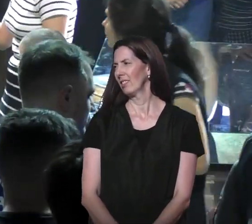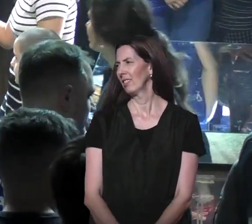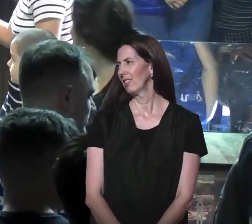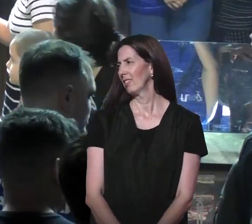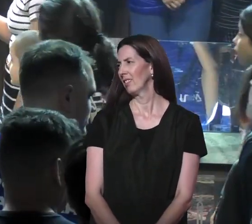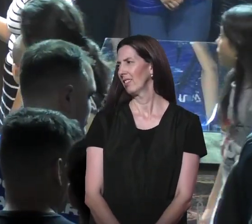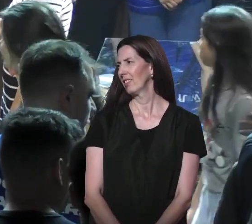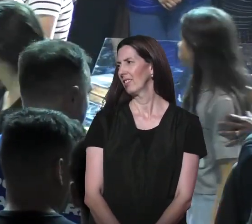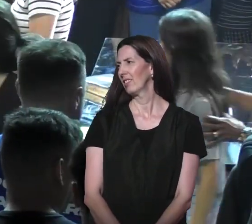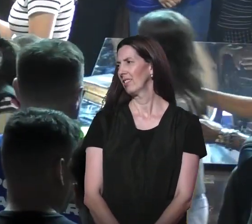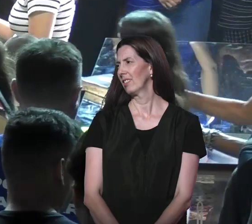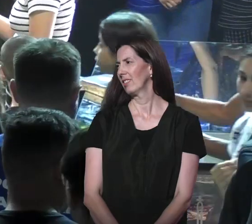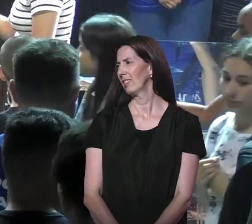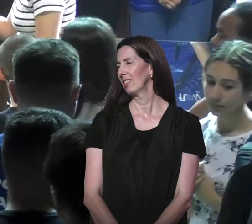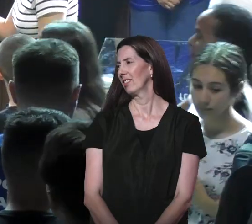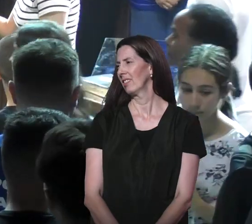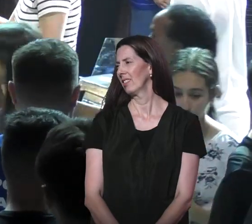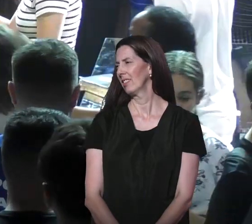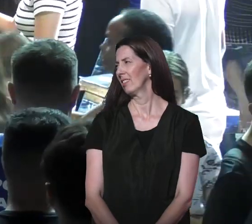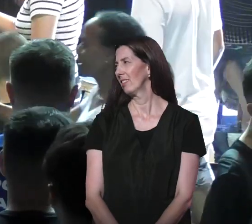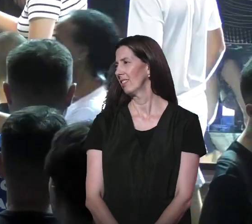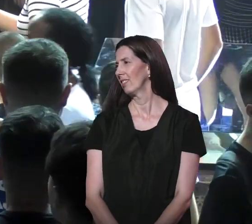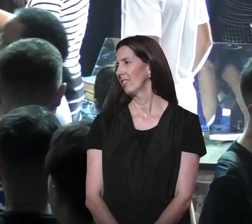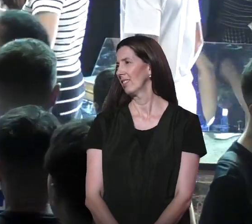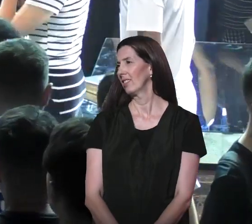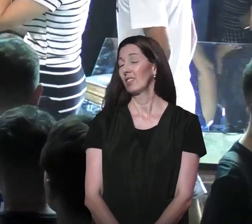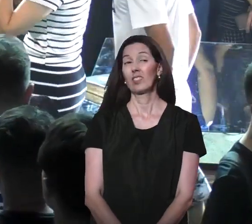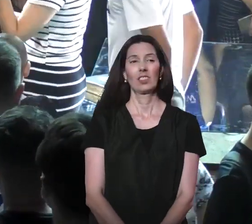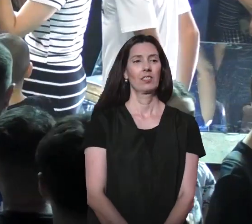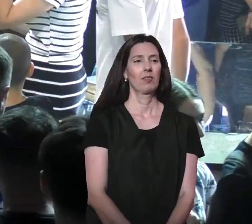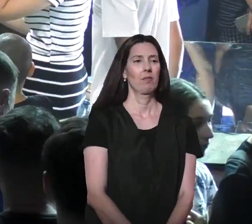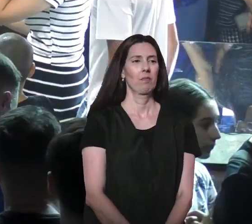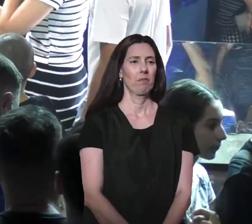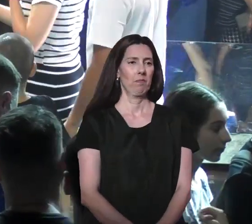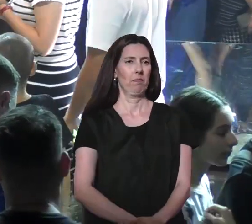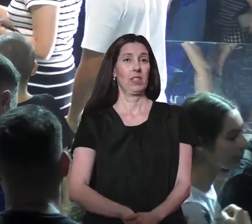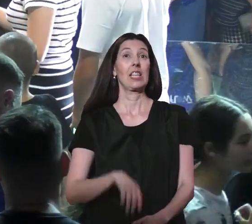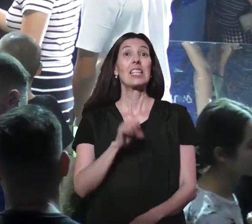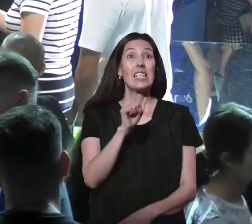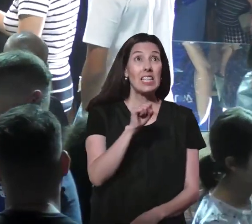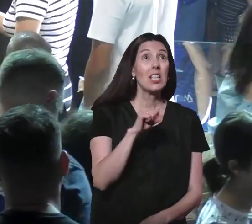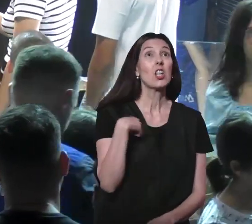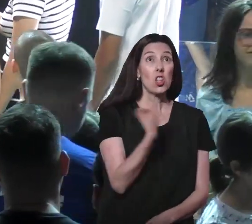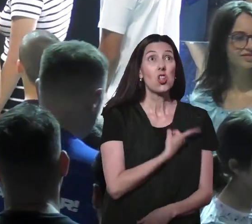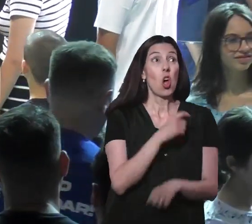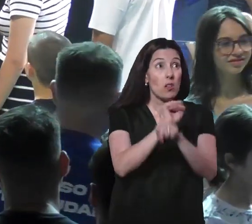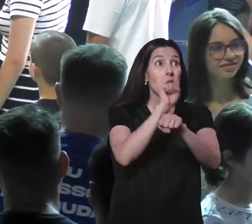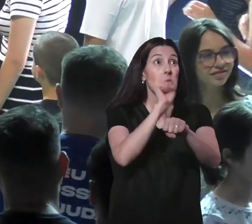Nós vamos te esperar. Se fosse uma pessoa, valeria a pena.